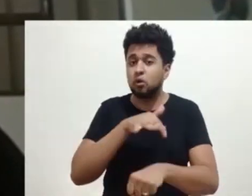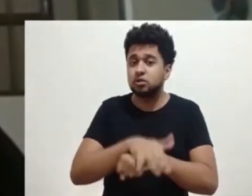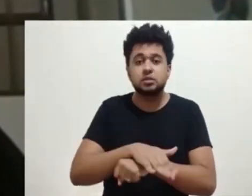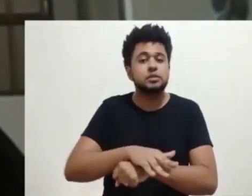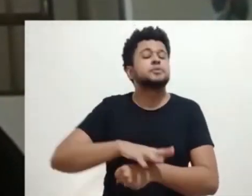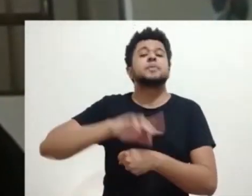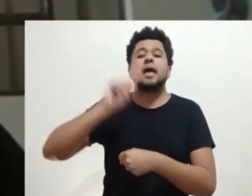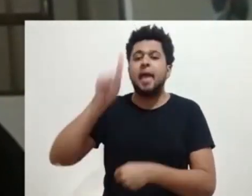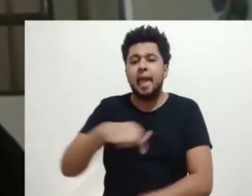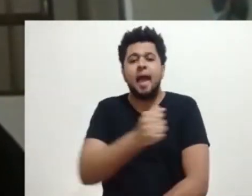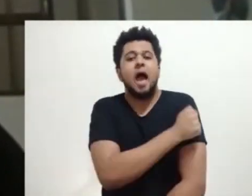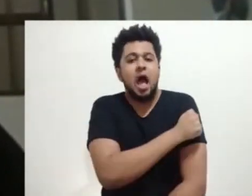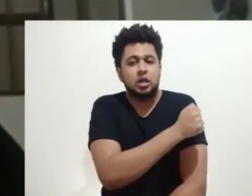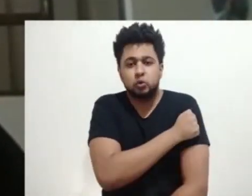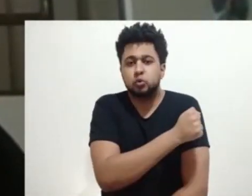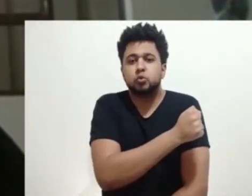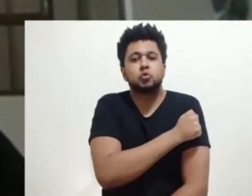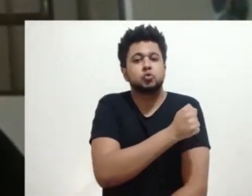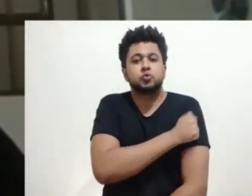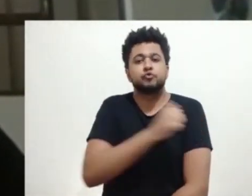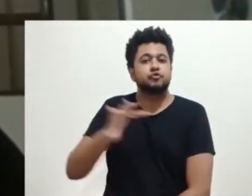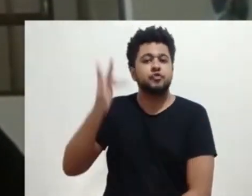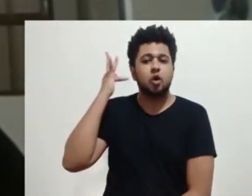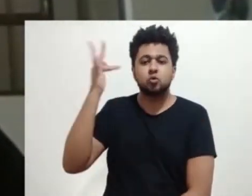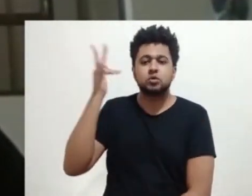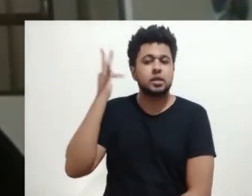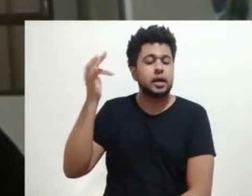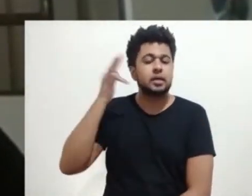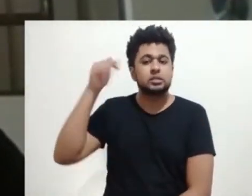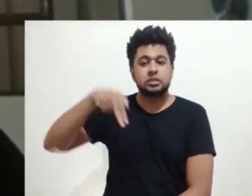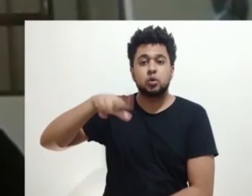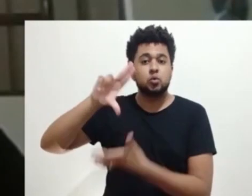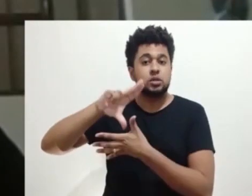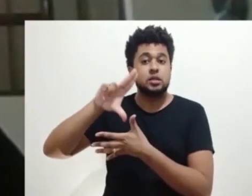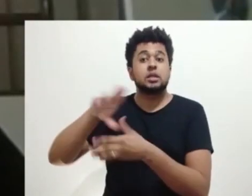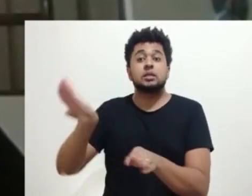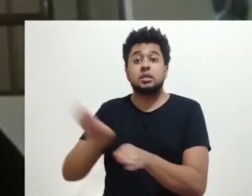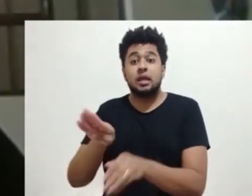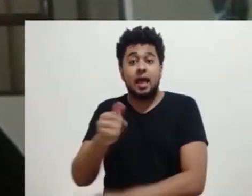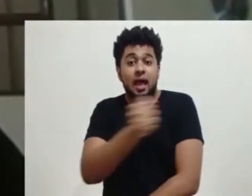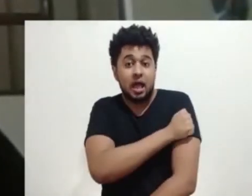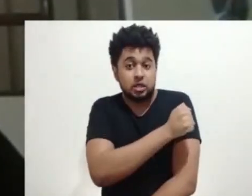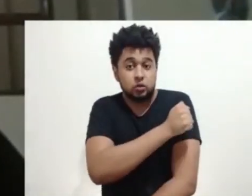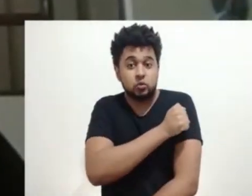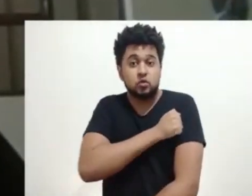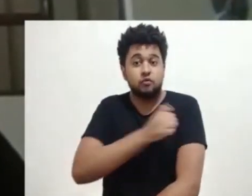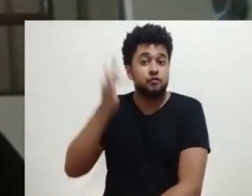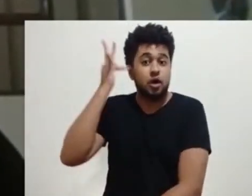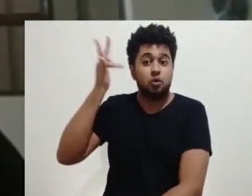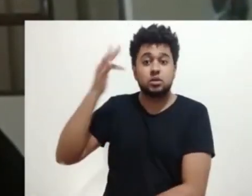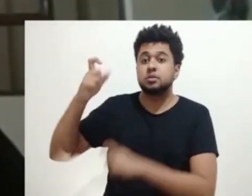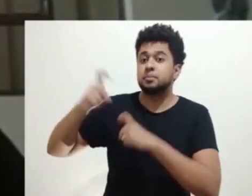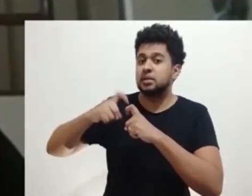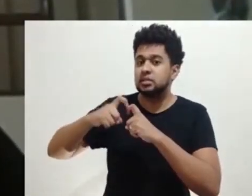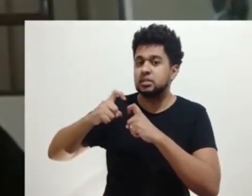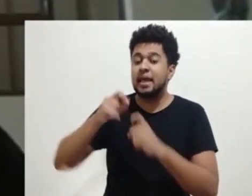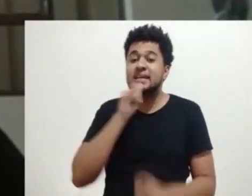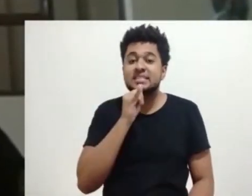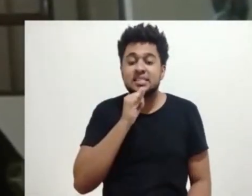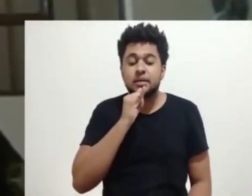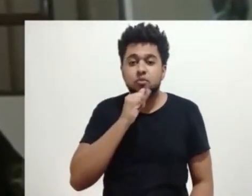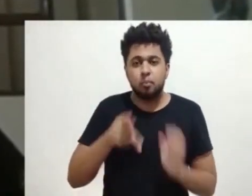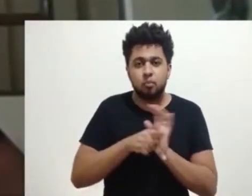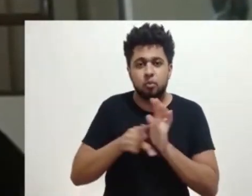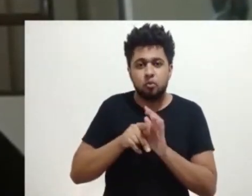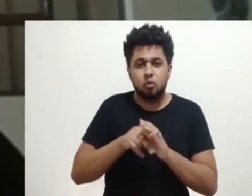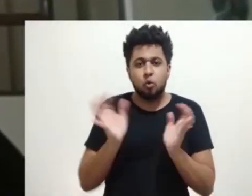os alunos da faculdade, não só eles, né, mas os alunos da faculdade de medicina. Por exemplo, plantão telefônico